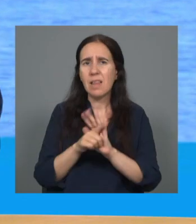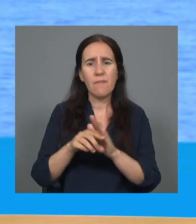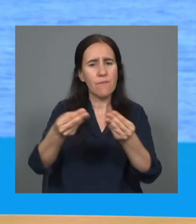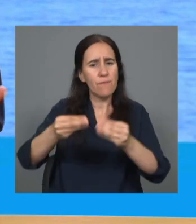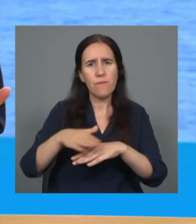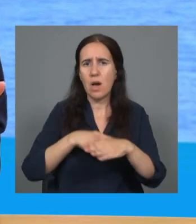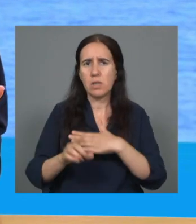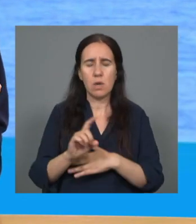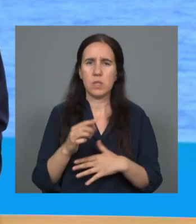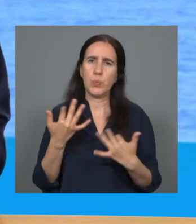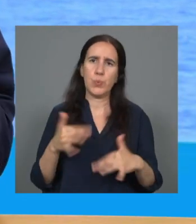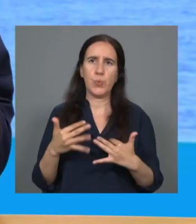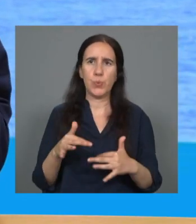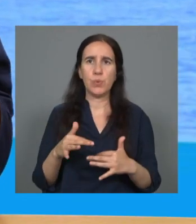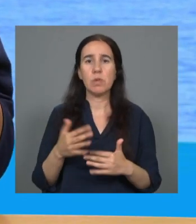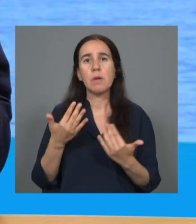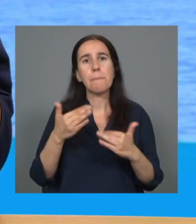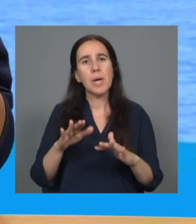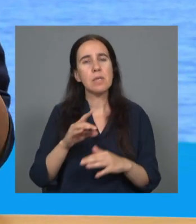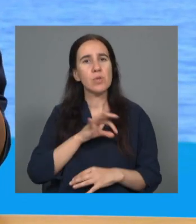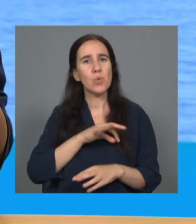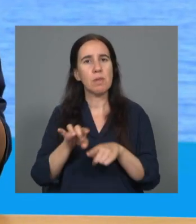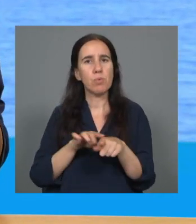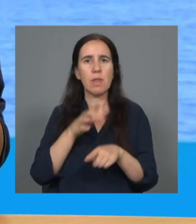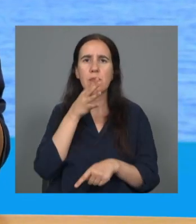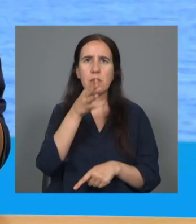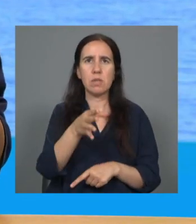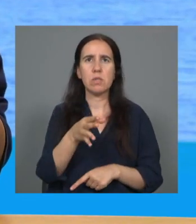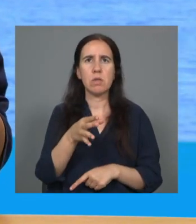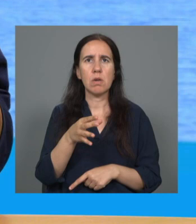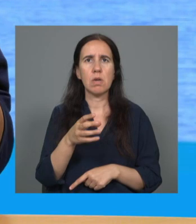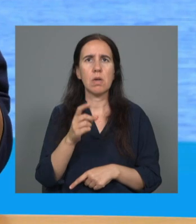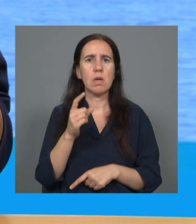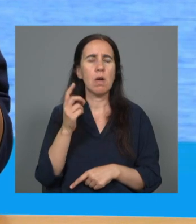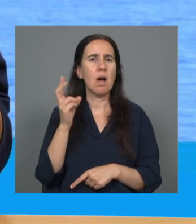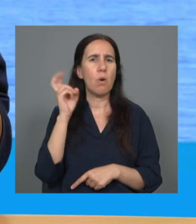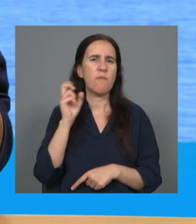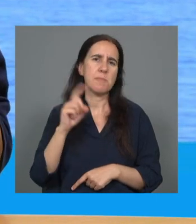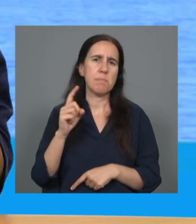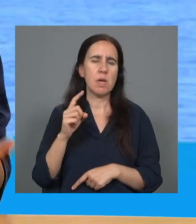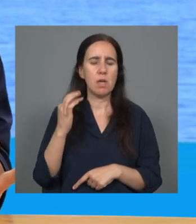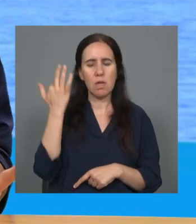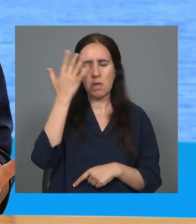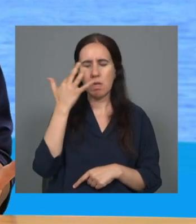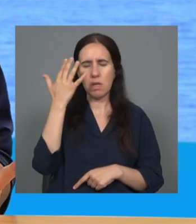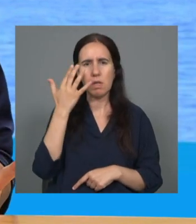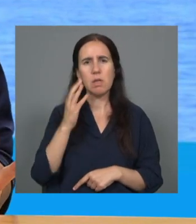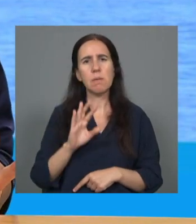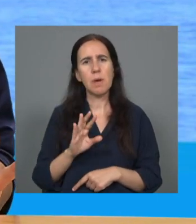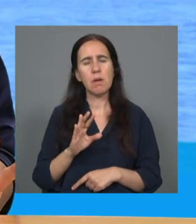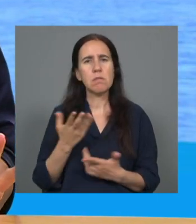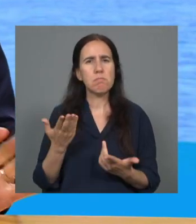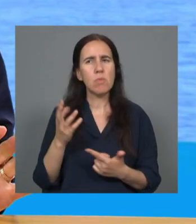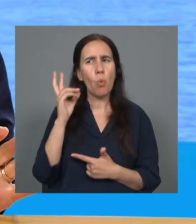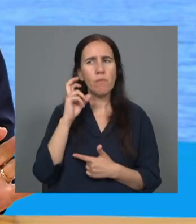foi enorme. Mas os senhores deputados dizem, já ouvimos muito, mas nós perguntamos, e o que é que colheram daquilo que